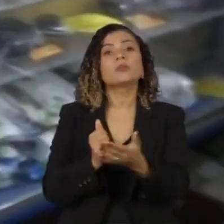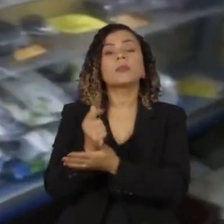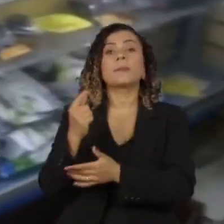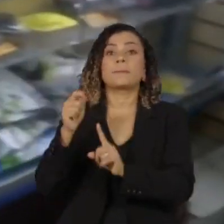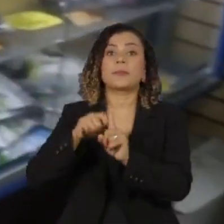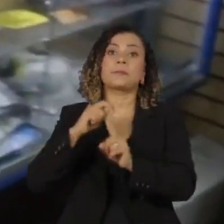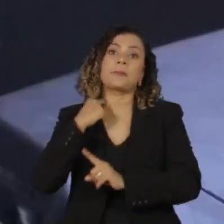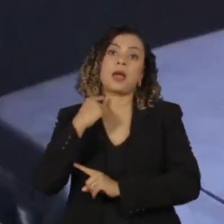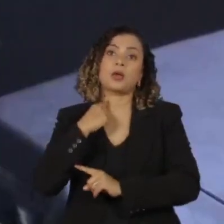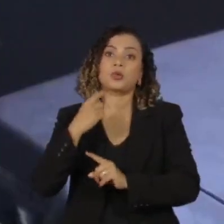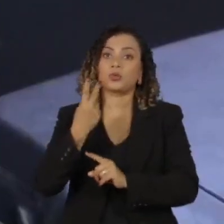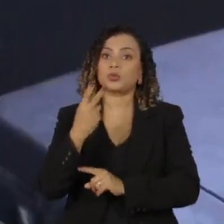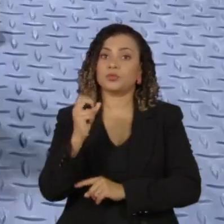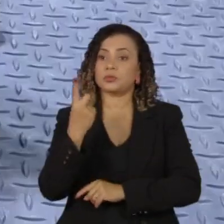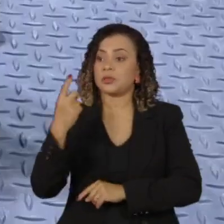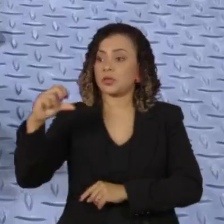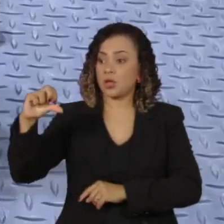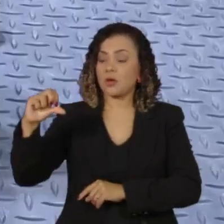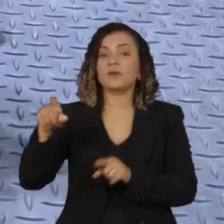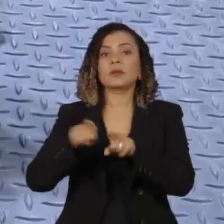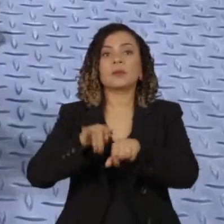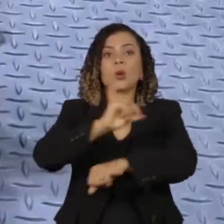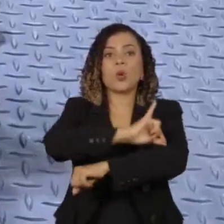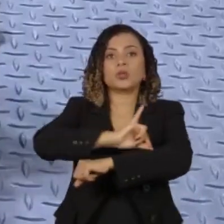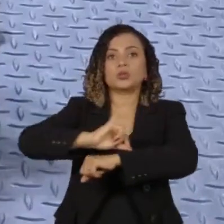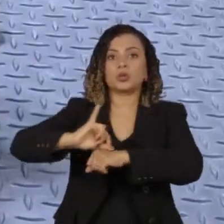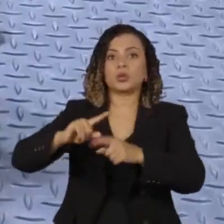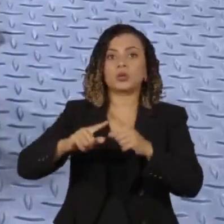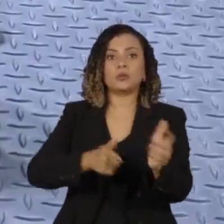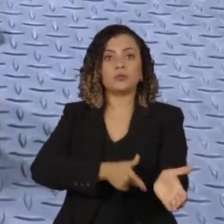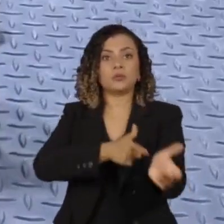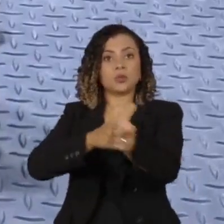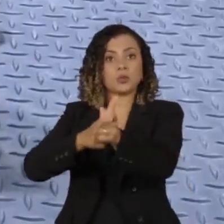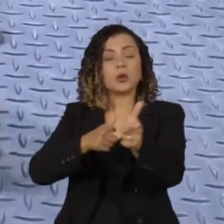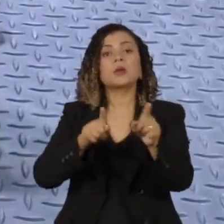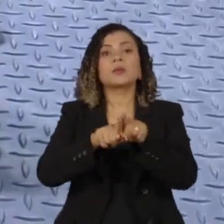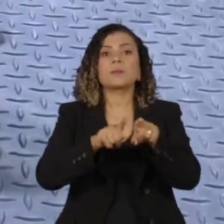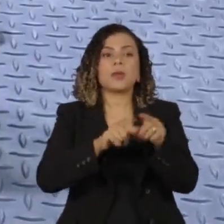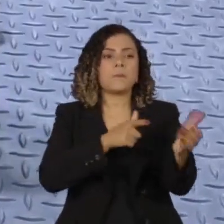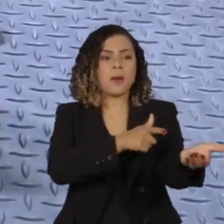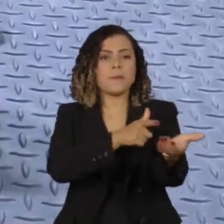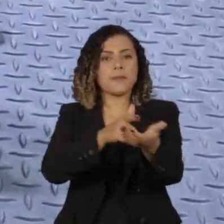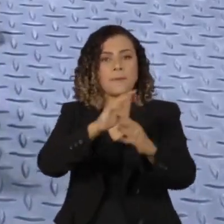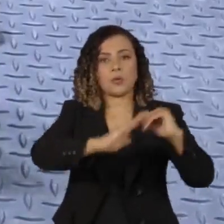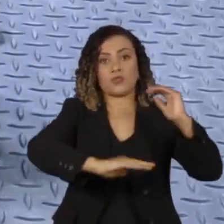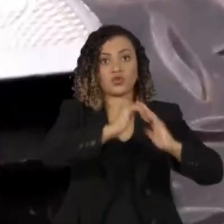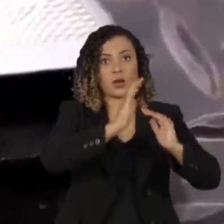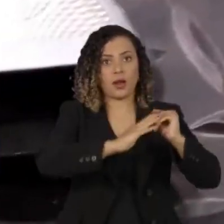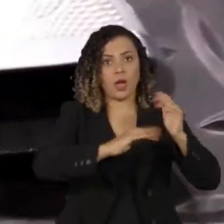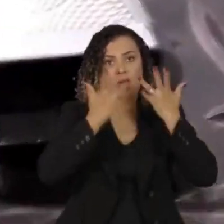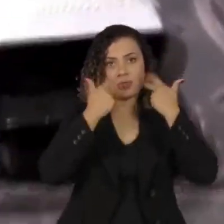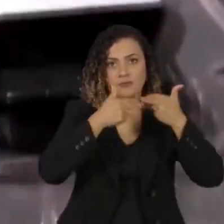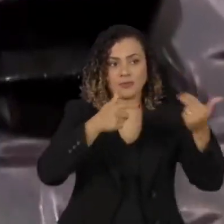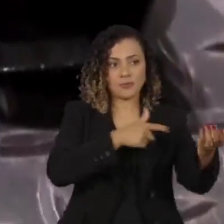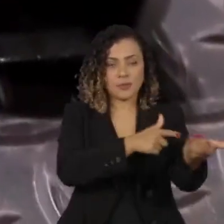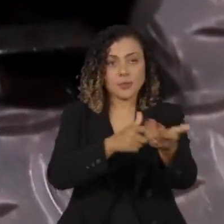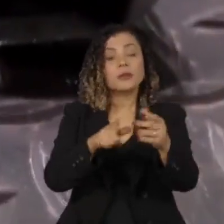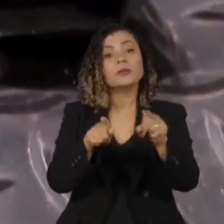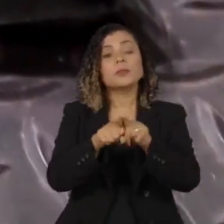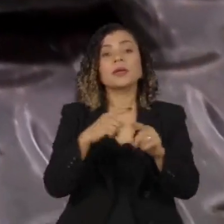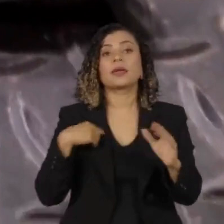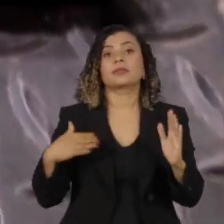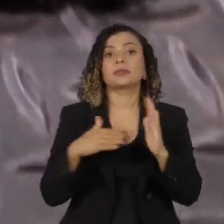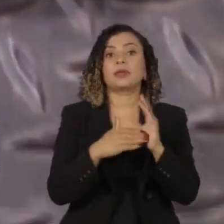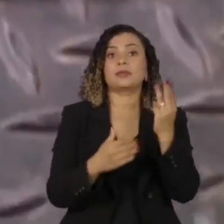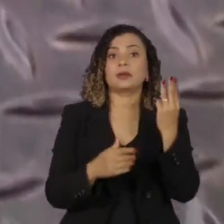maio de 2019 colecionadores atiradores e Caçadores tem até o dia 3 de Maio para fazer o